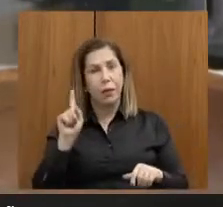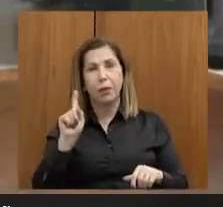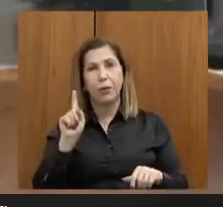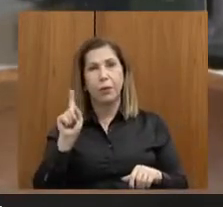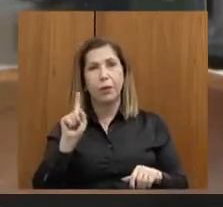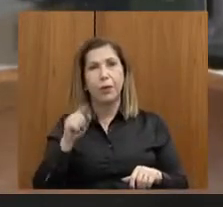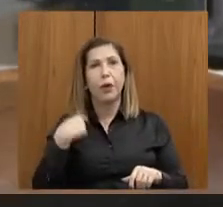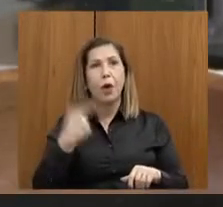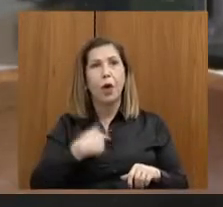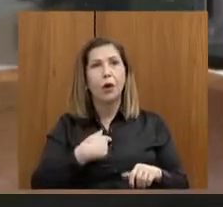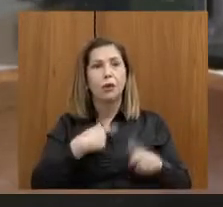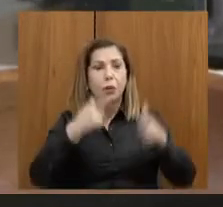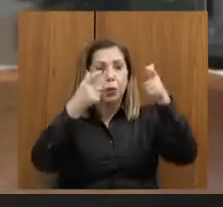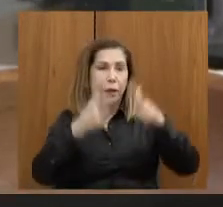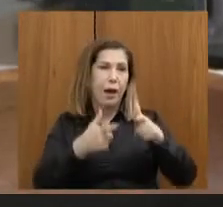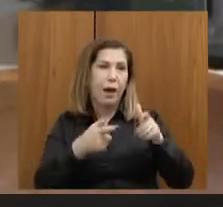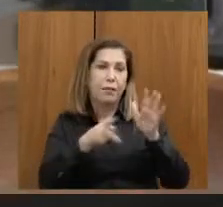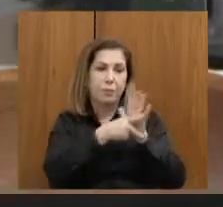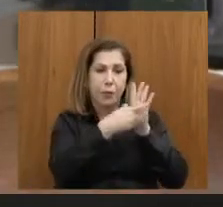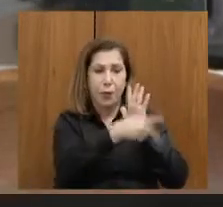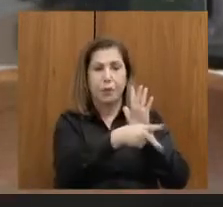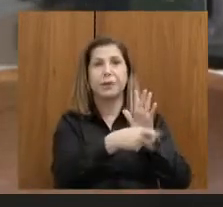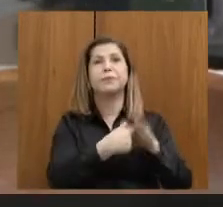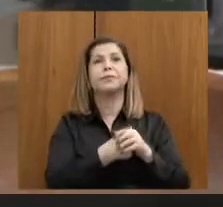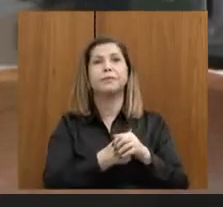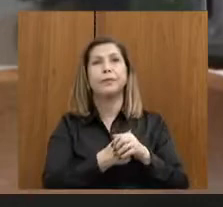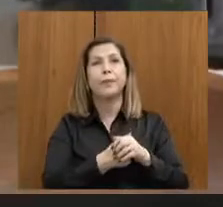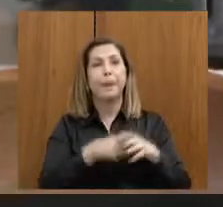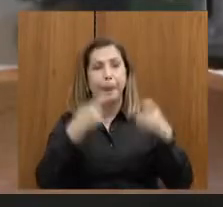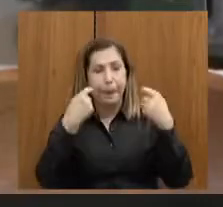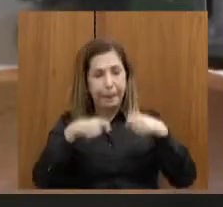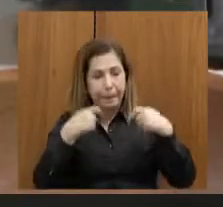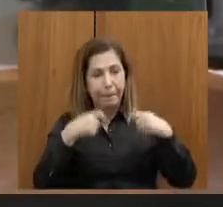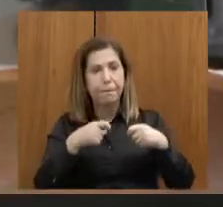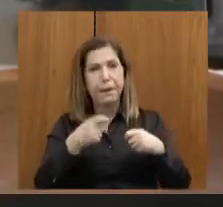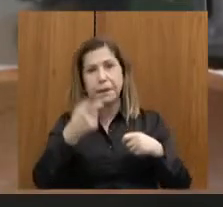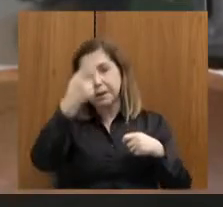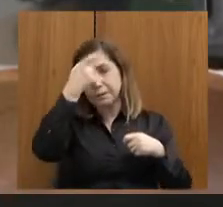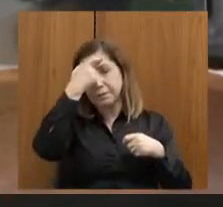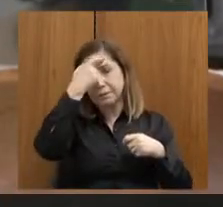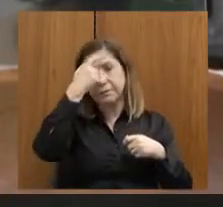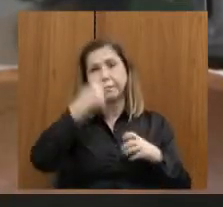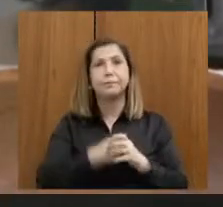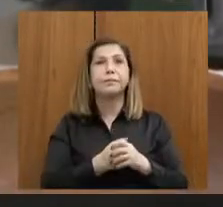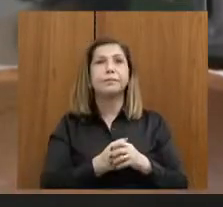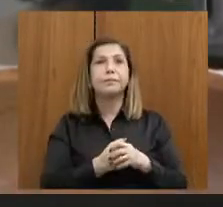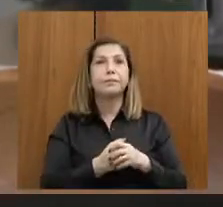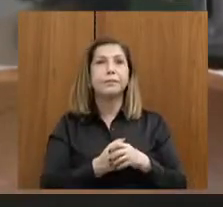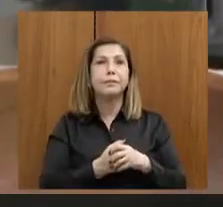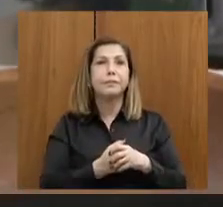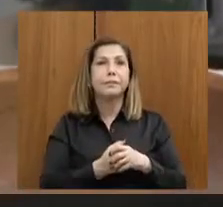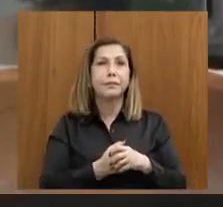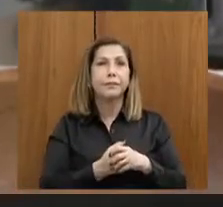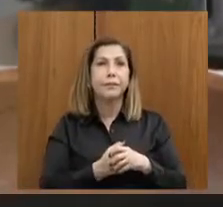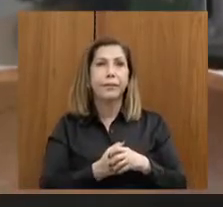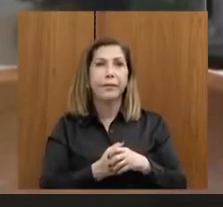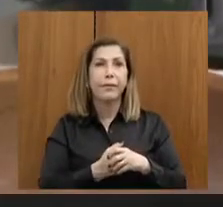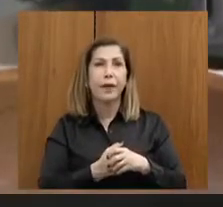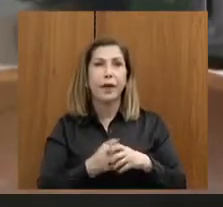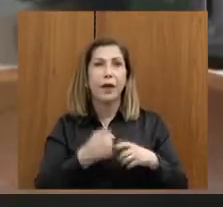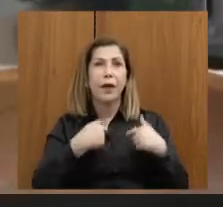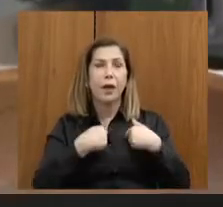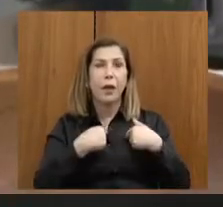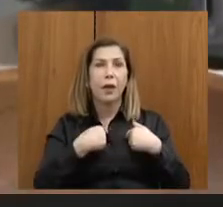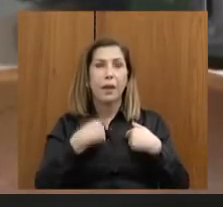pouco que eles tentam nos colocar e a gente precisa concientizar e nada de